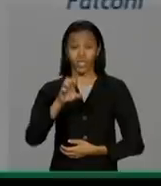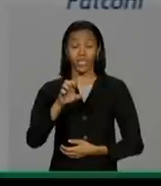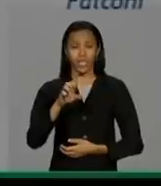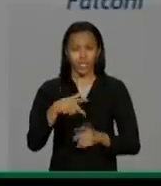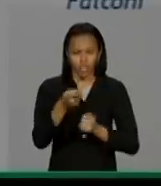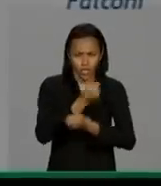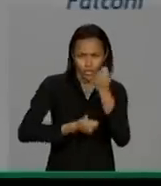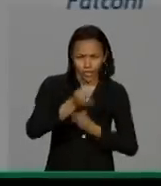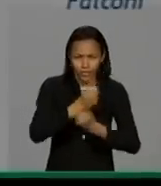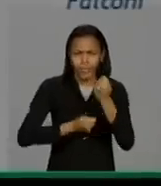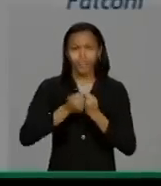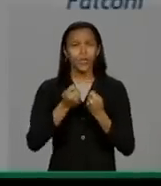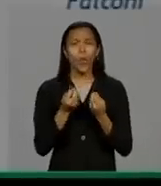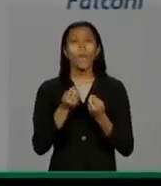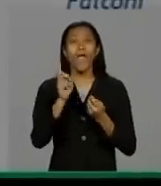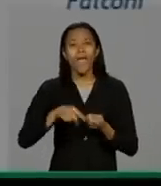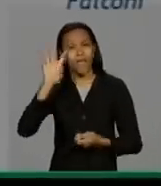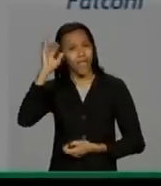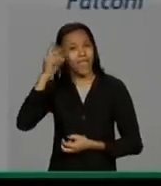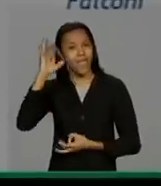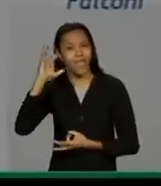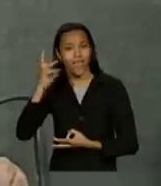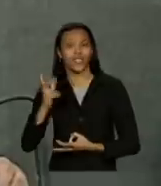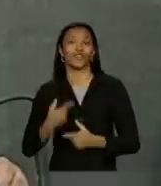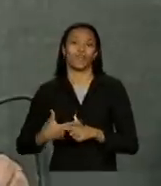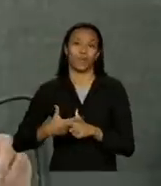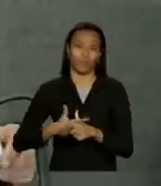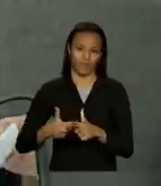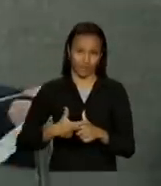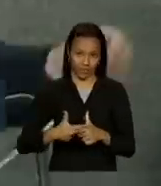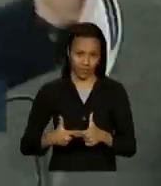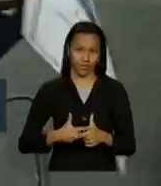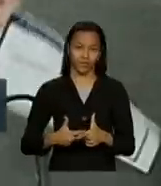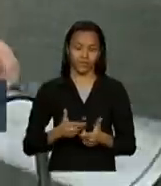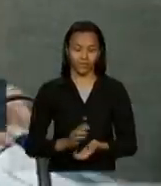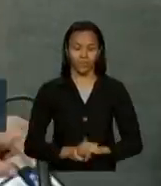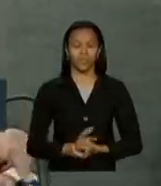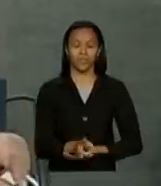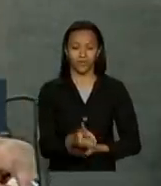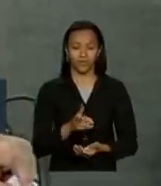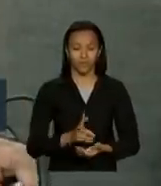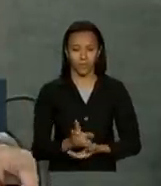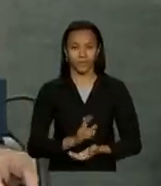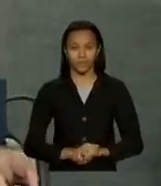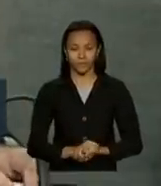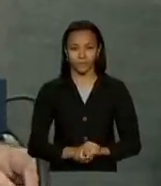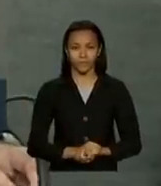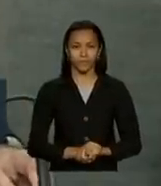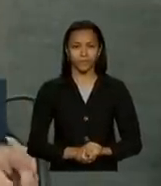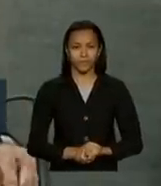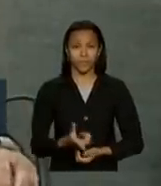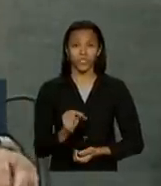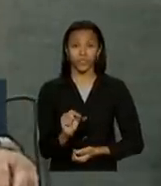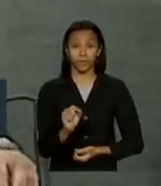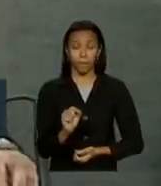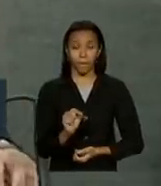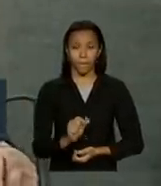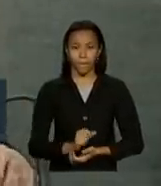certo qu dizer a metodologia todo esforço tecnologia de trabalho né tem que ser em cima na busca de que